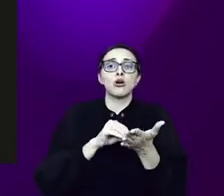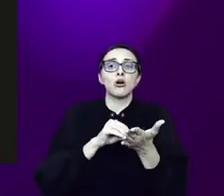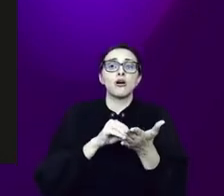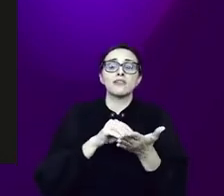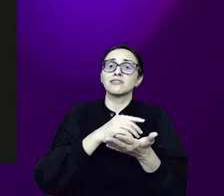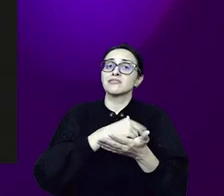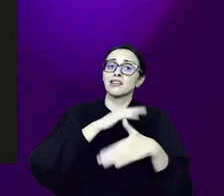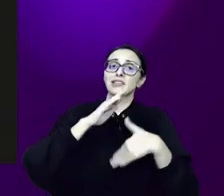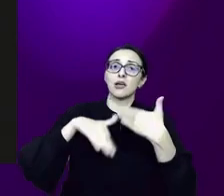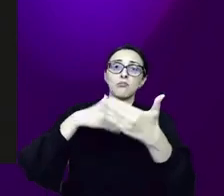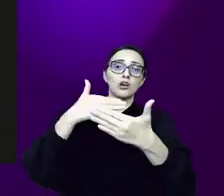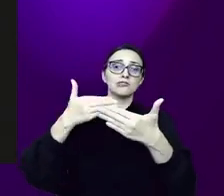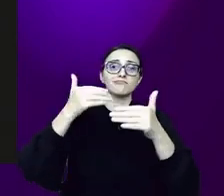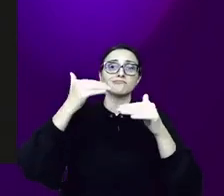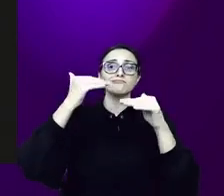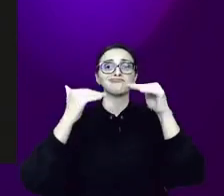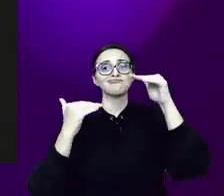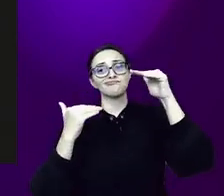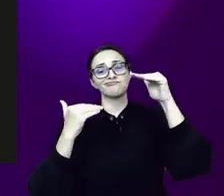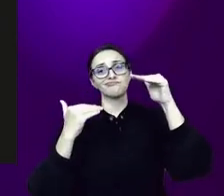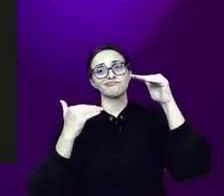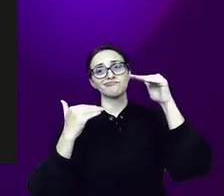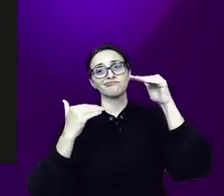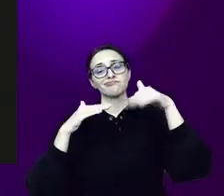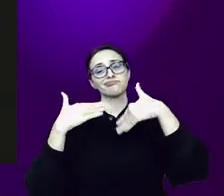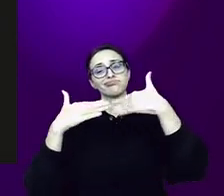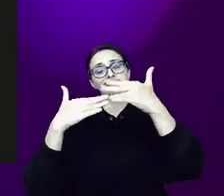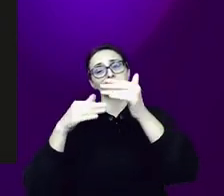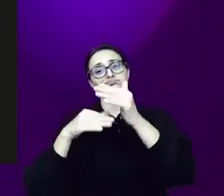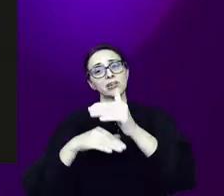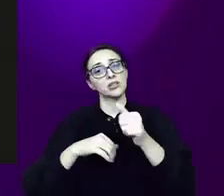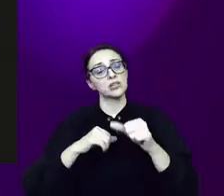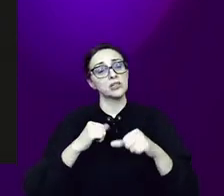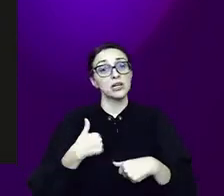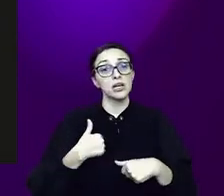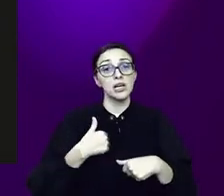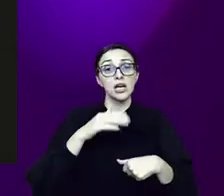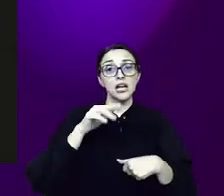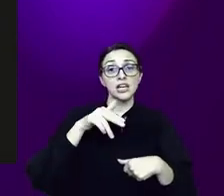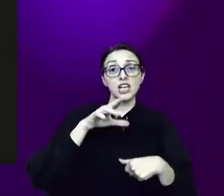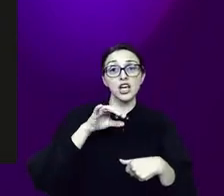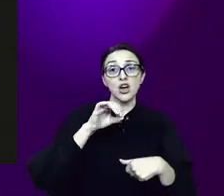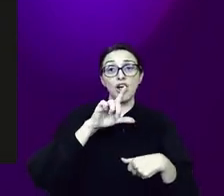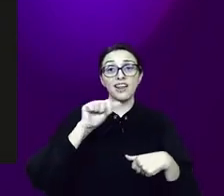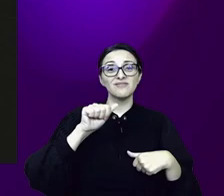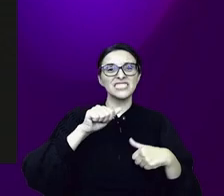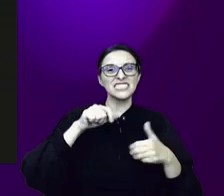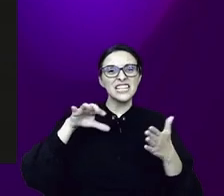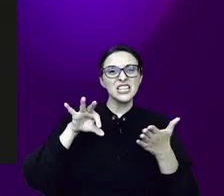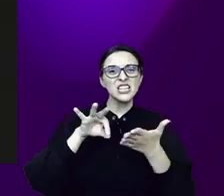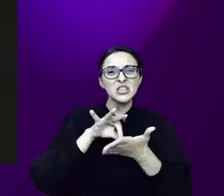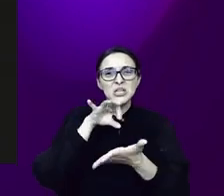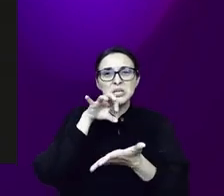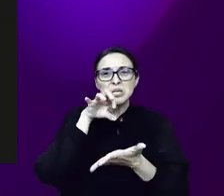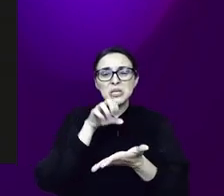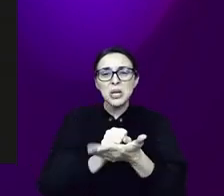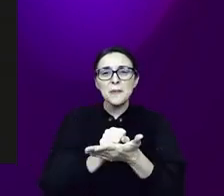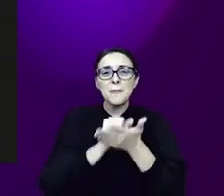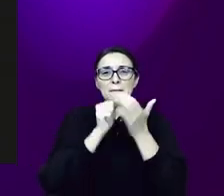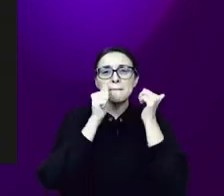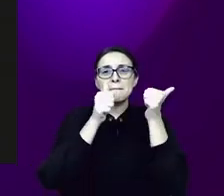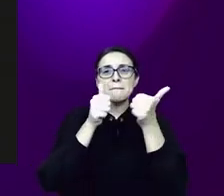levou a essa subluxação com o crescimento da pessoa. O que você acha? O problema, Nicola, é que você documentou tão bem que a gente tem uma tomo B0